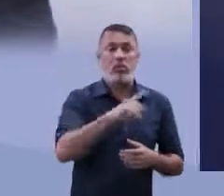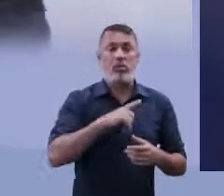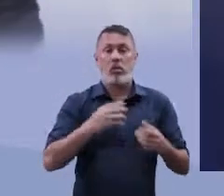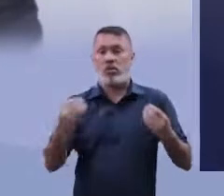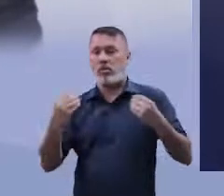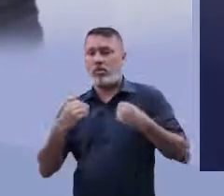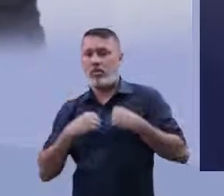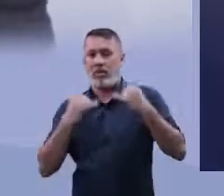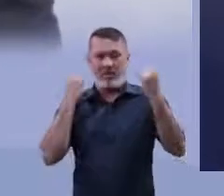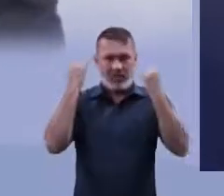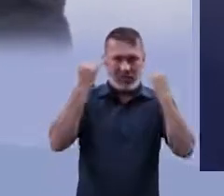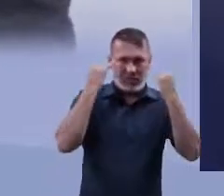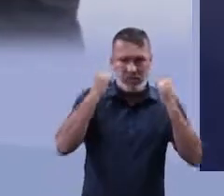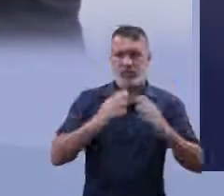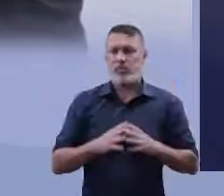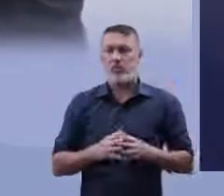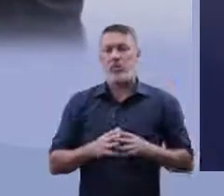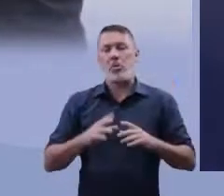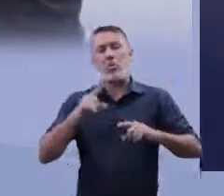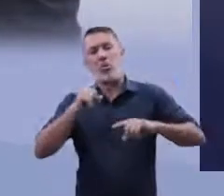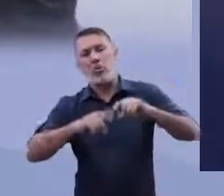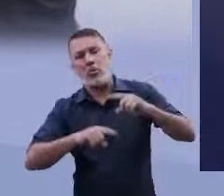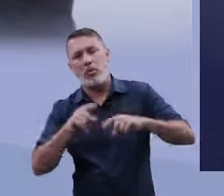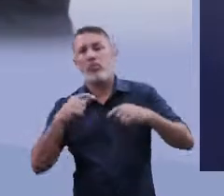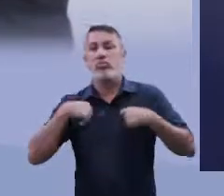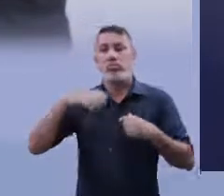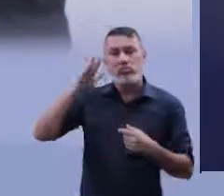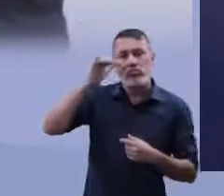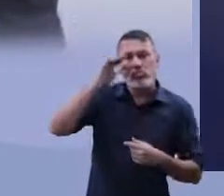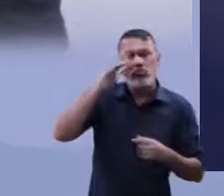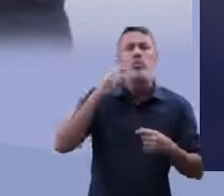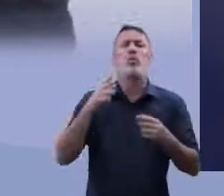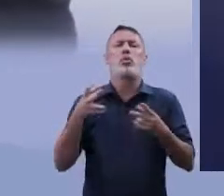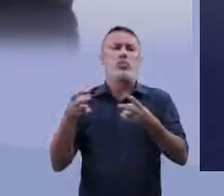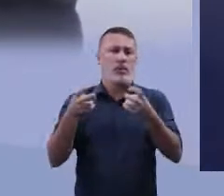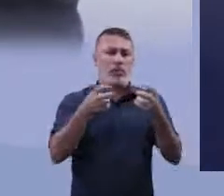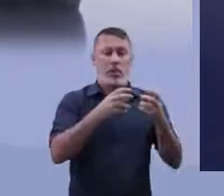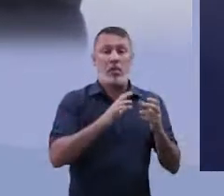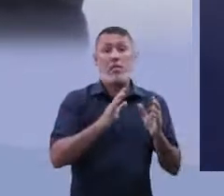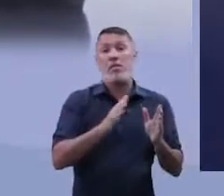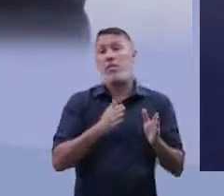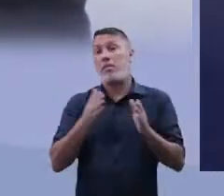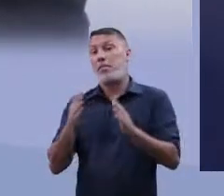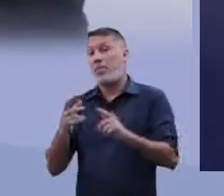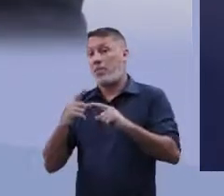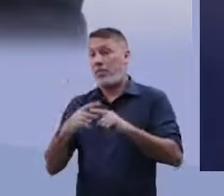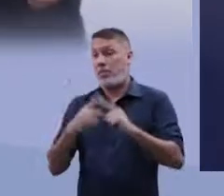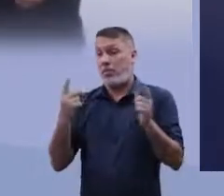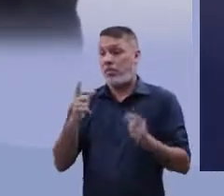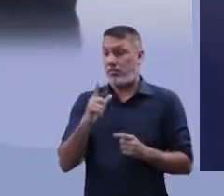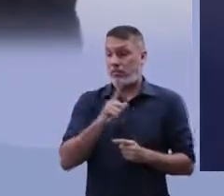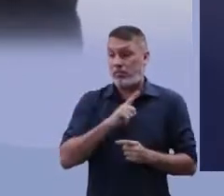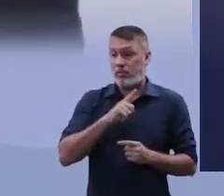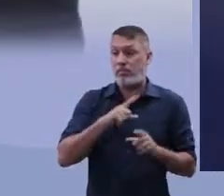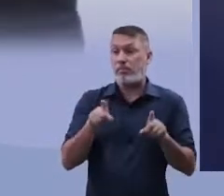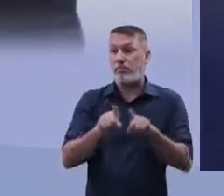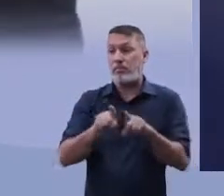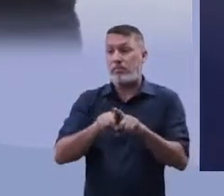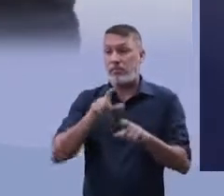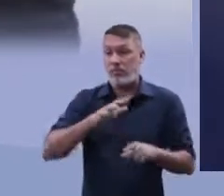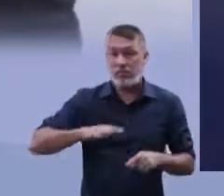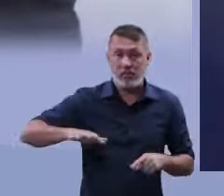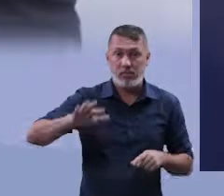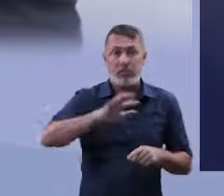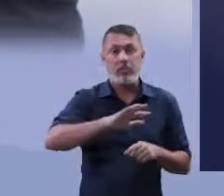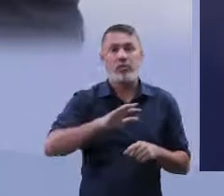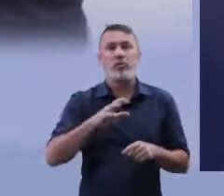empíricos que eu recebo do objeto observado. Porém, há, a priori, a possibilidade desse conhecimento. Isso